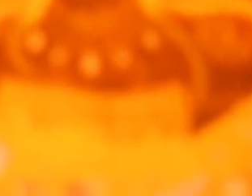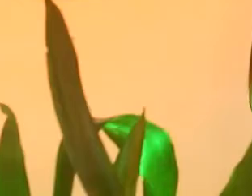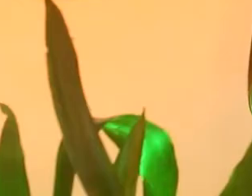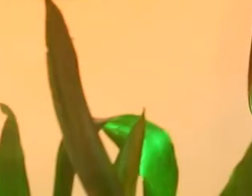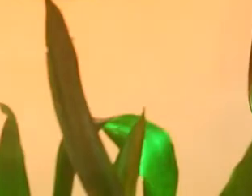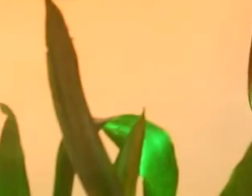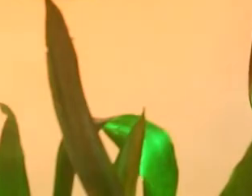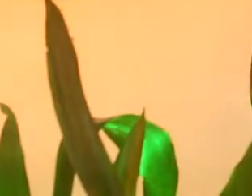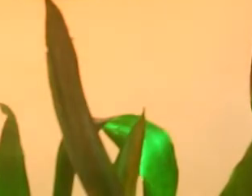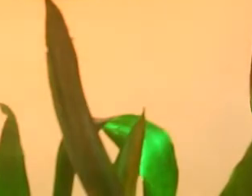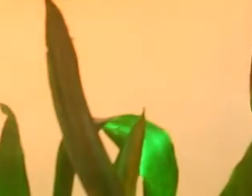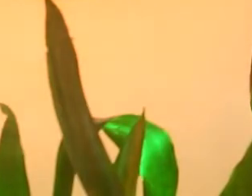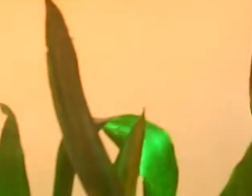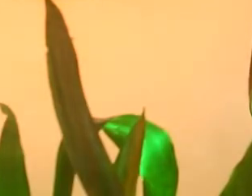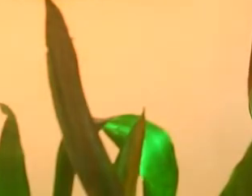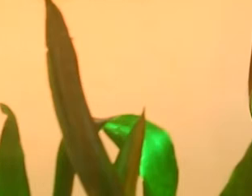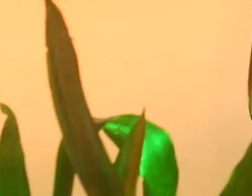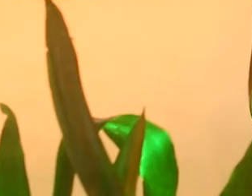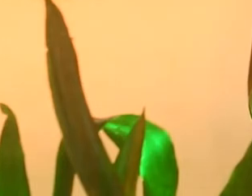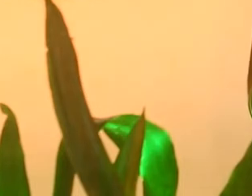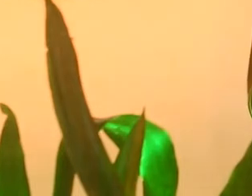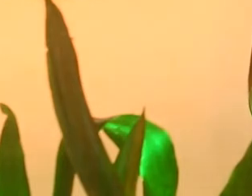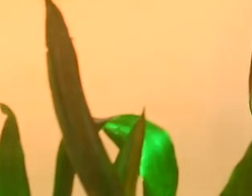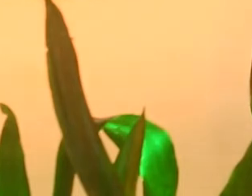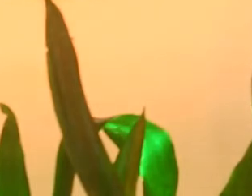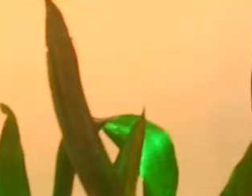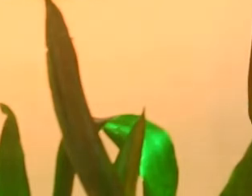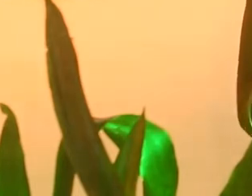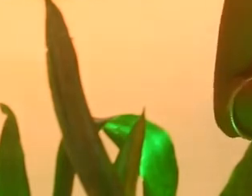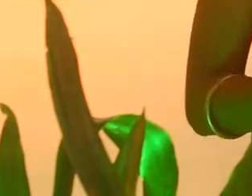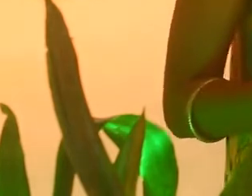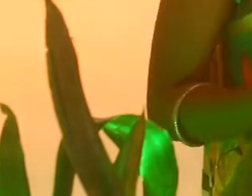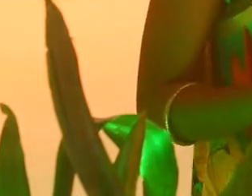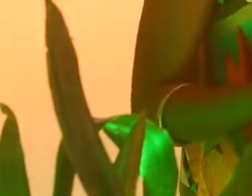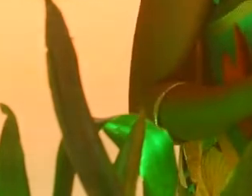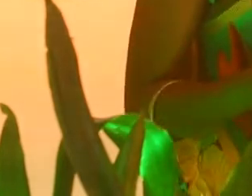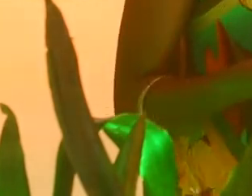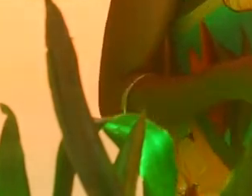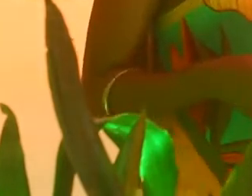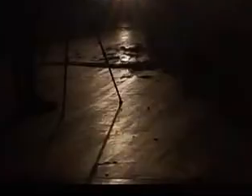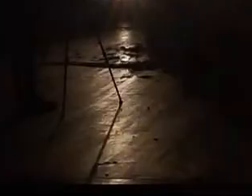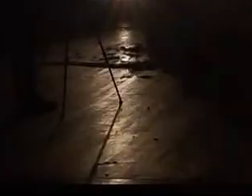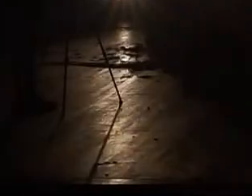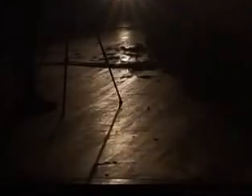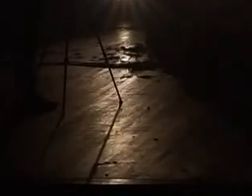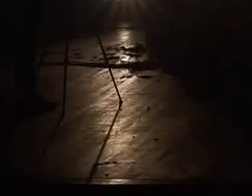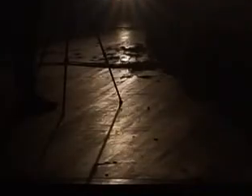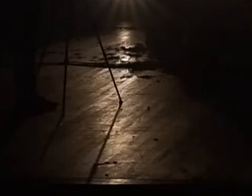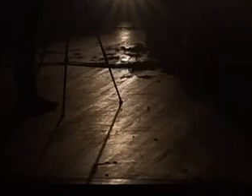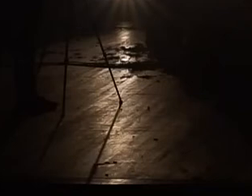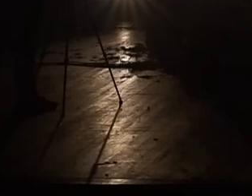Eu também pego esse grupo e esse show é a nossa estreia no festival o corpo de rodas um de Olinda E com vocês coco flor de catemba